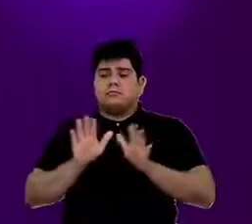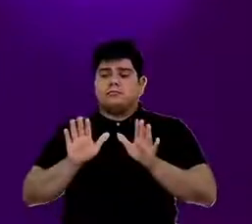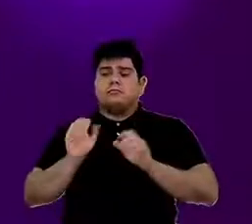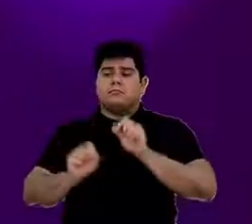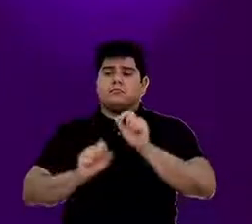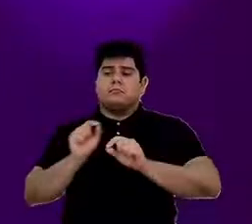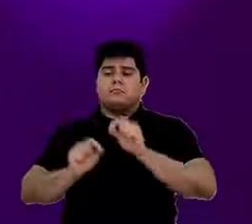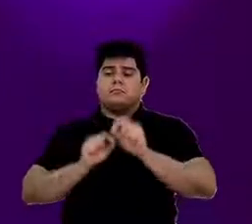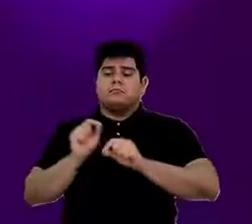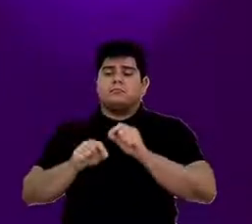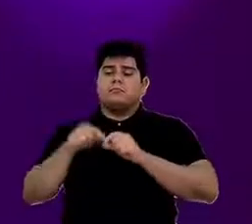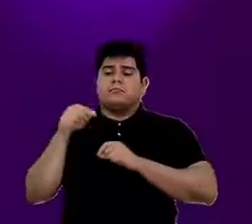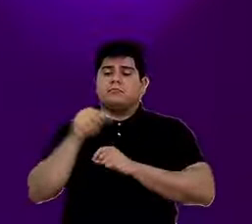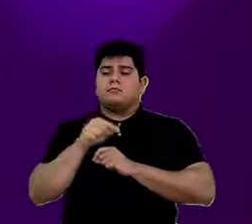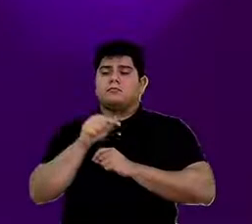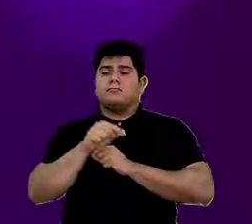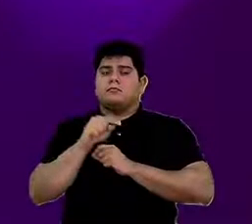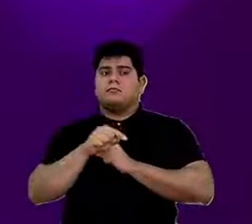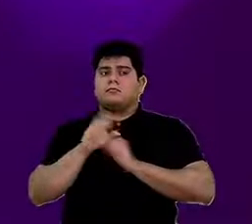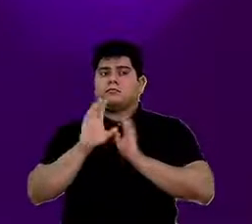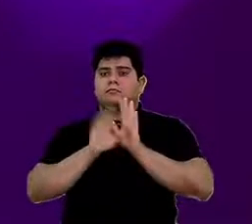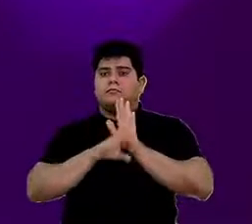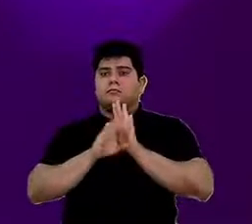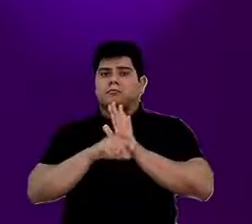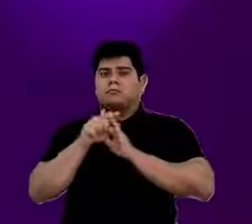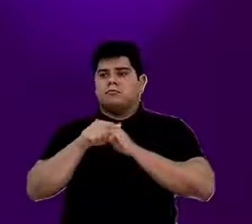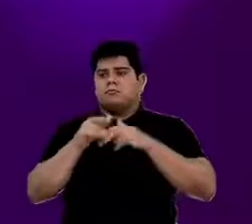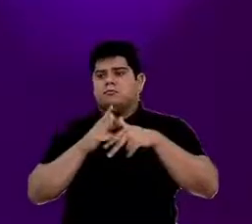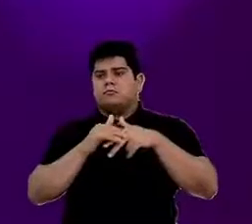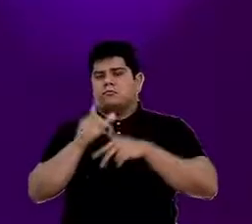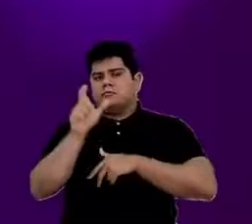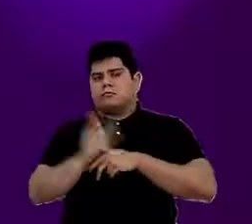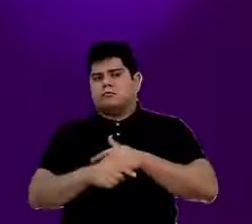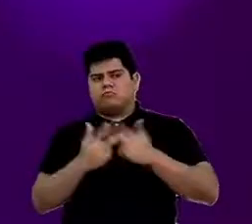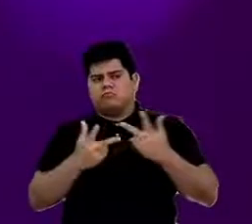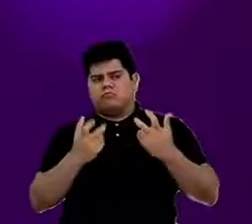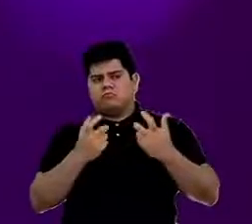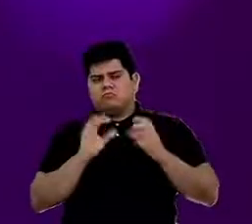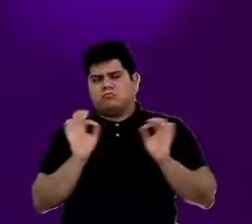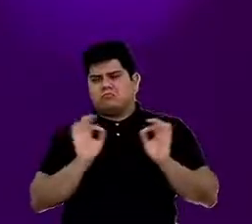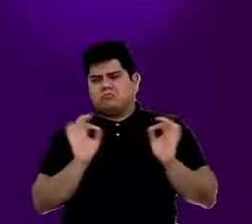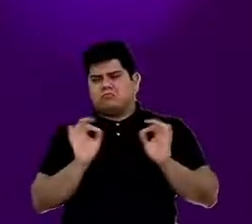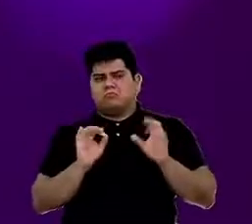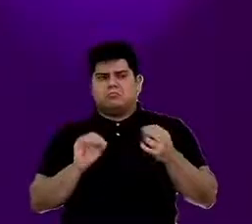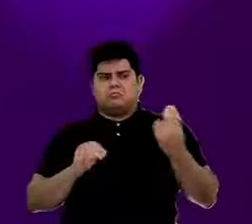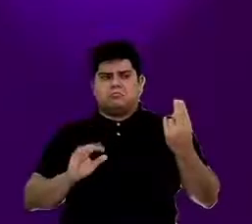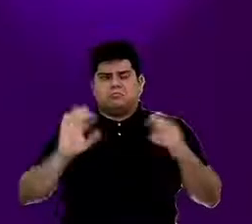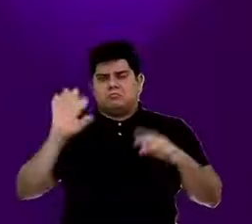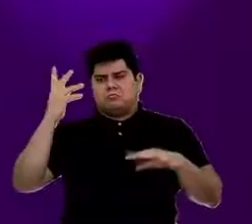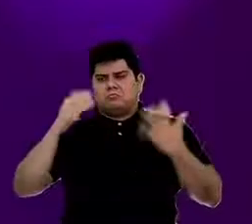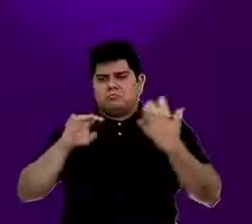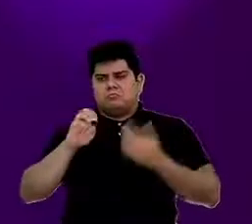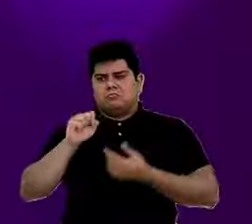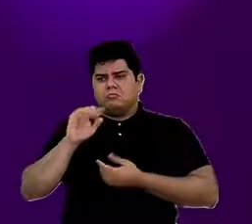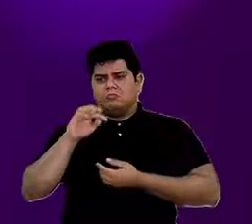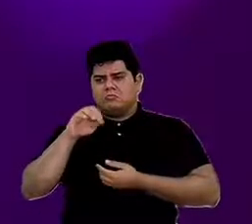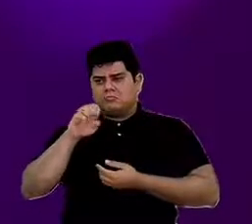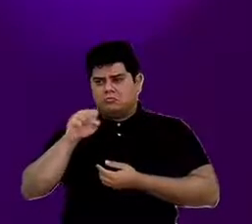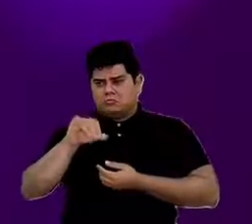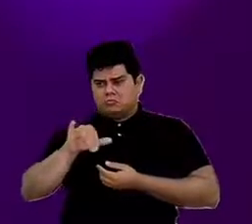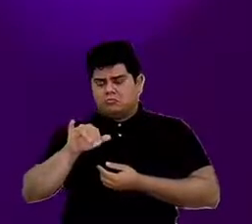né, esse conceito, né, de que o paciente assintomático ou eventualmente com estenose moderada